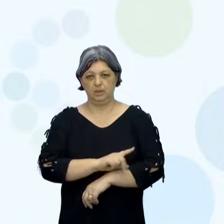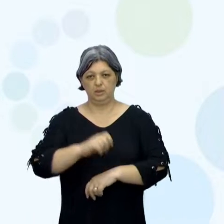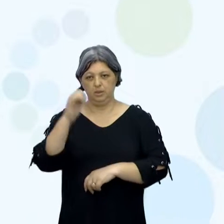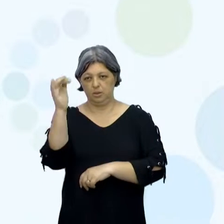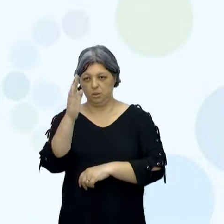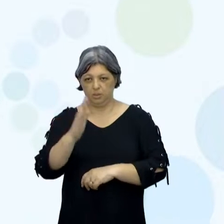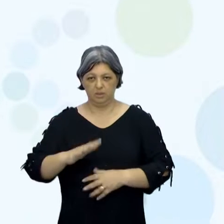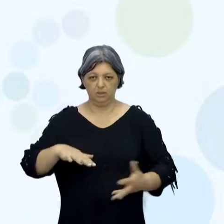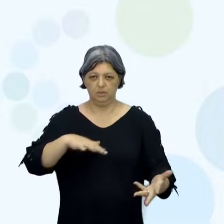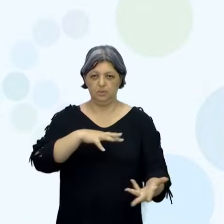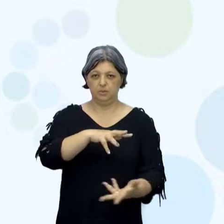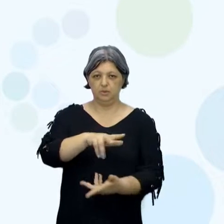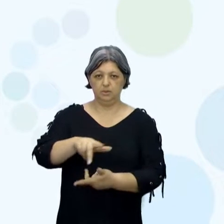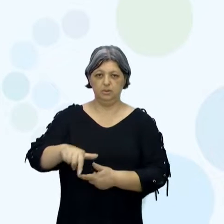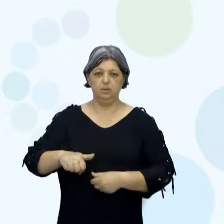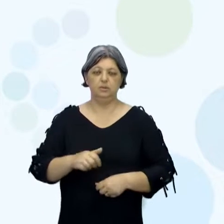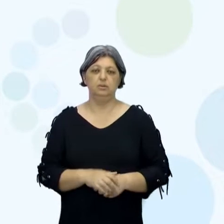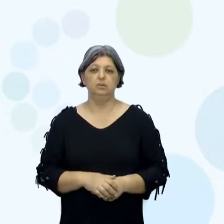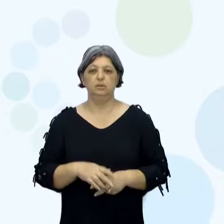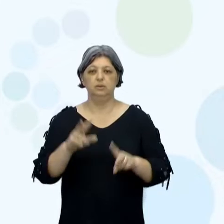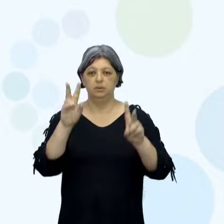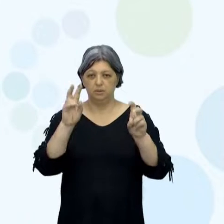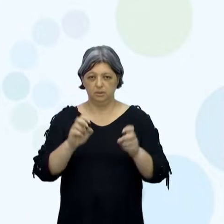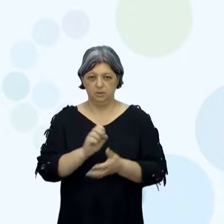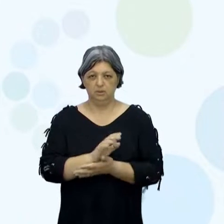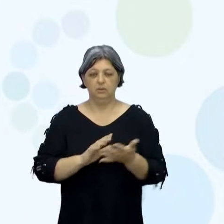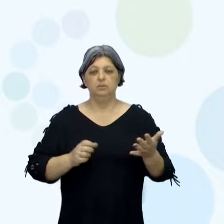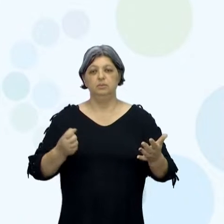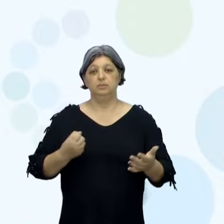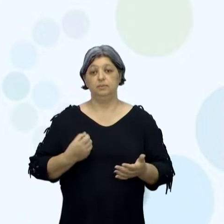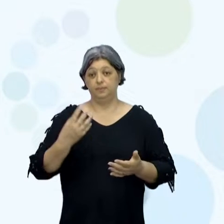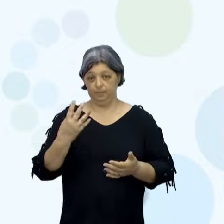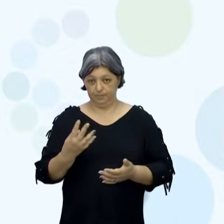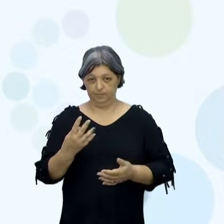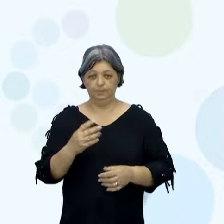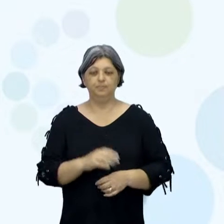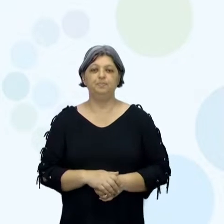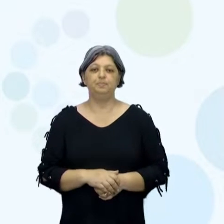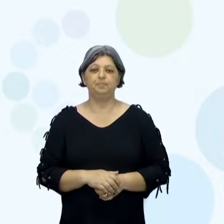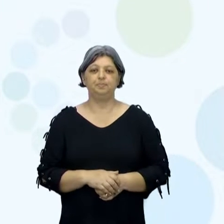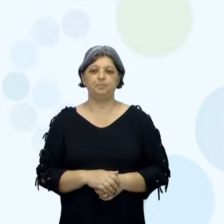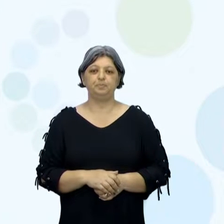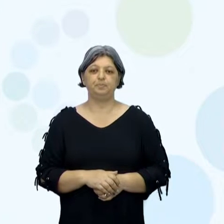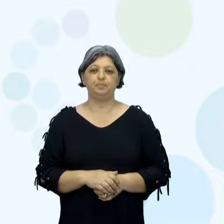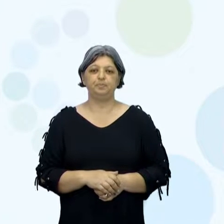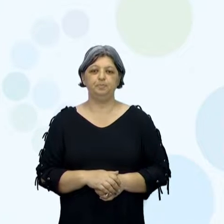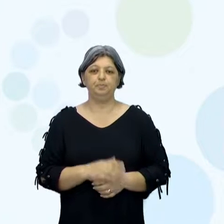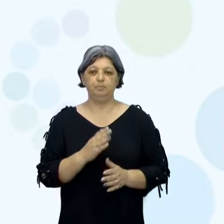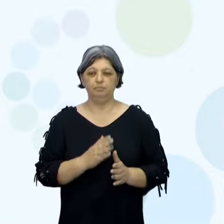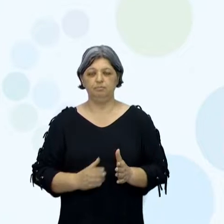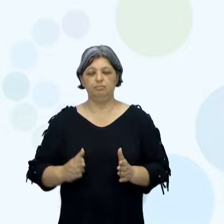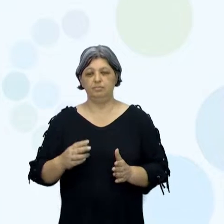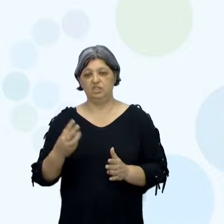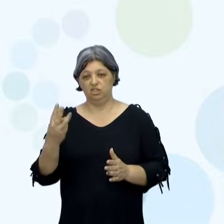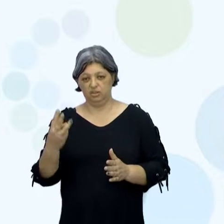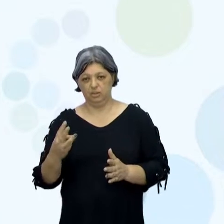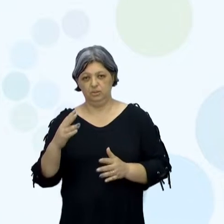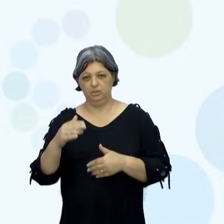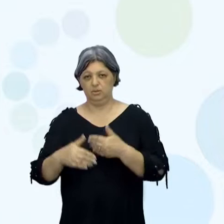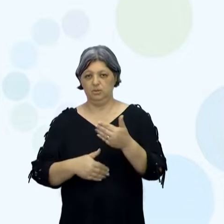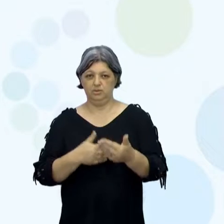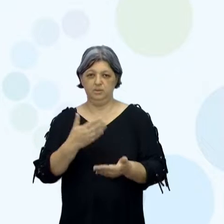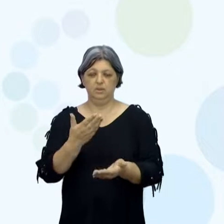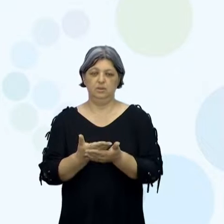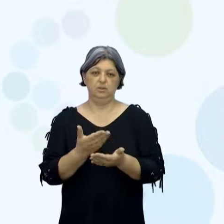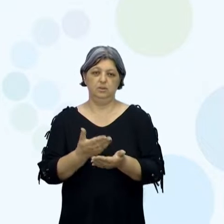e no mundo. Isso é o título da nossa atividade 4. E a gente está na parte 3 do desenvolvimento